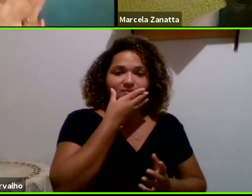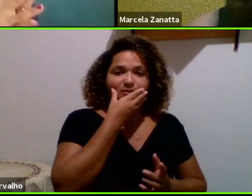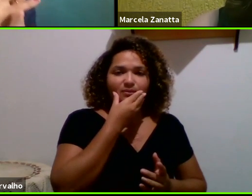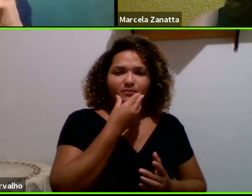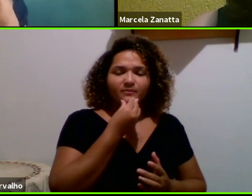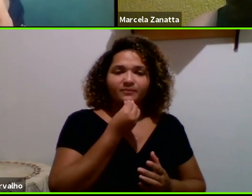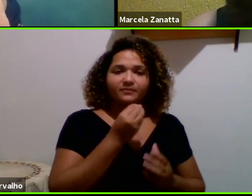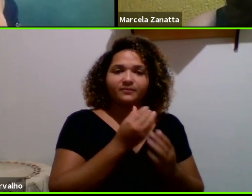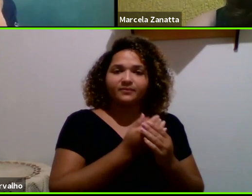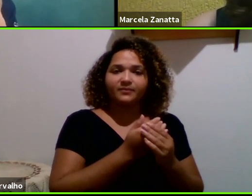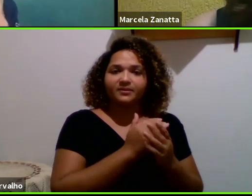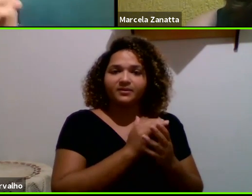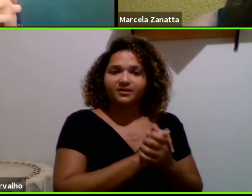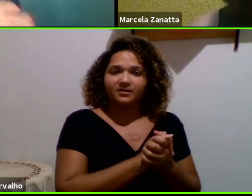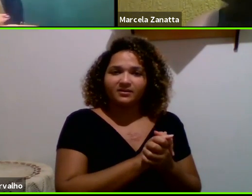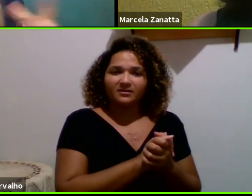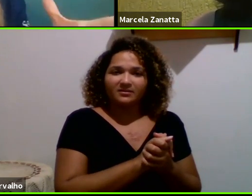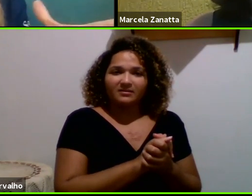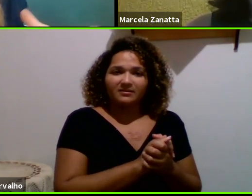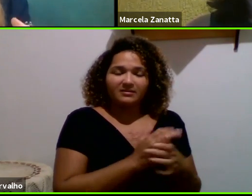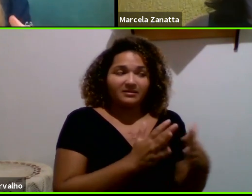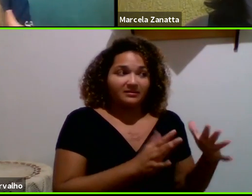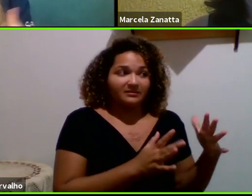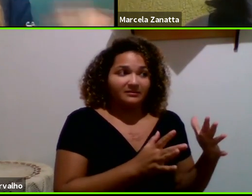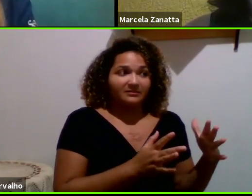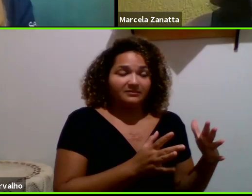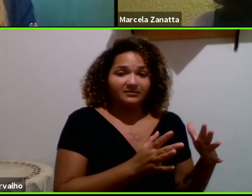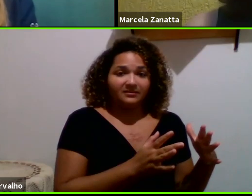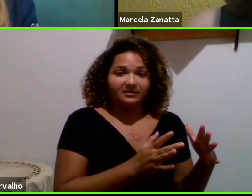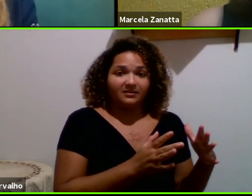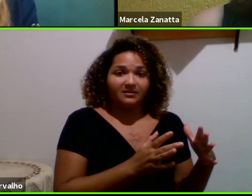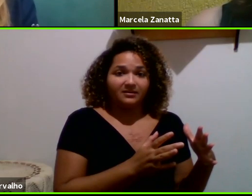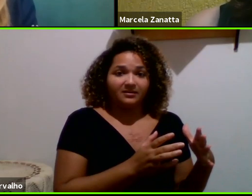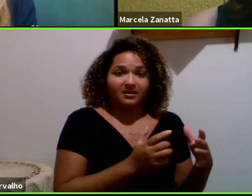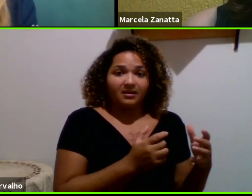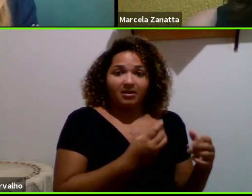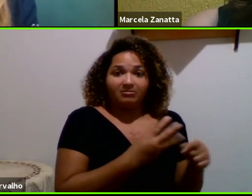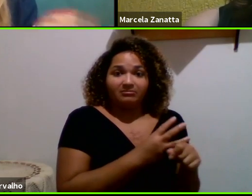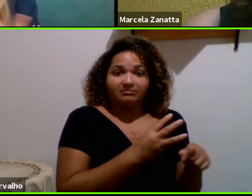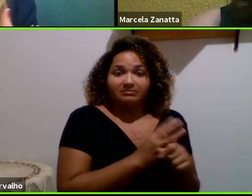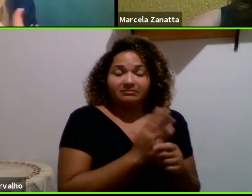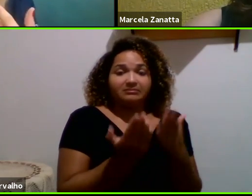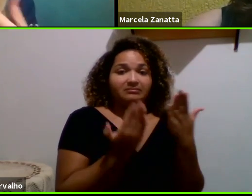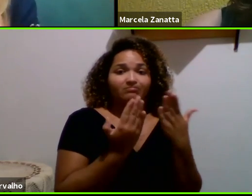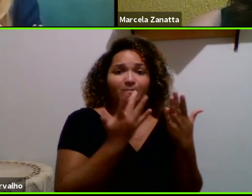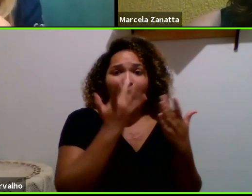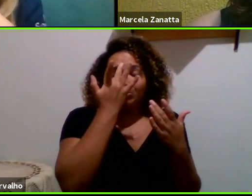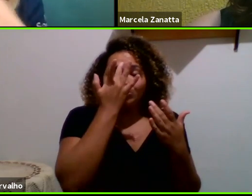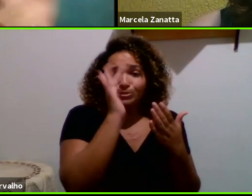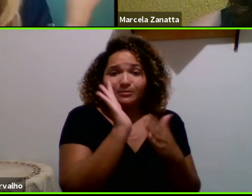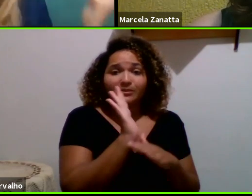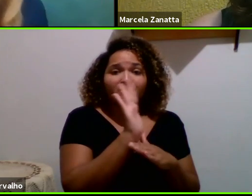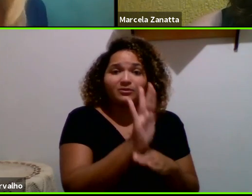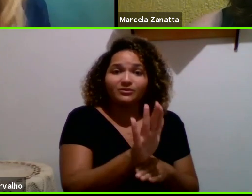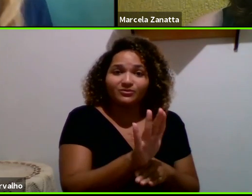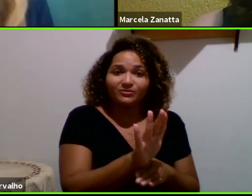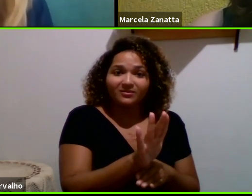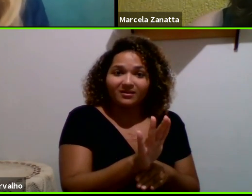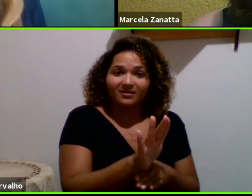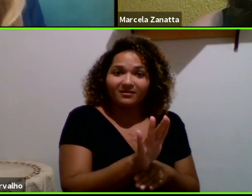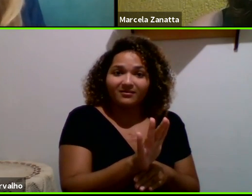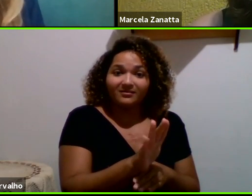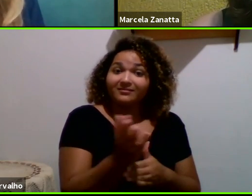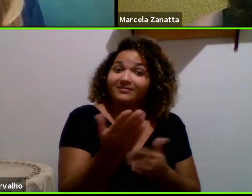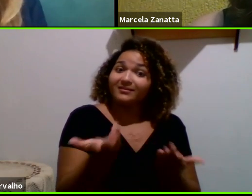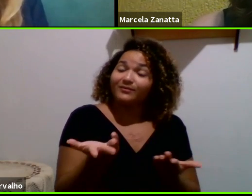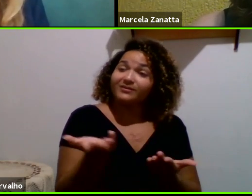Muitas vezes o acompanhante está no WhatsApp ou no Facebook porque ele não sabe que ele pode ajudar. E às vezes eu falo, e aí, vão me ajudar, eu